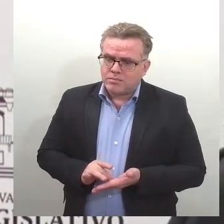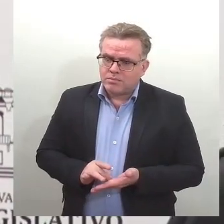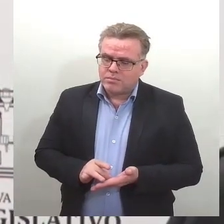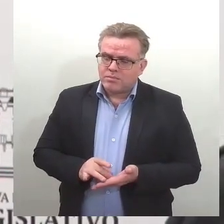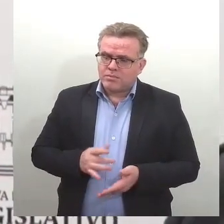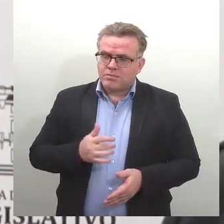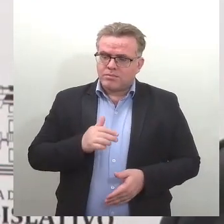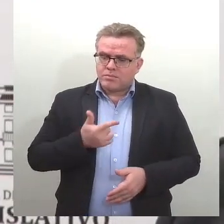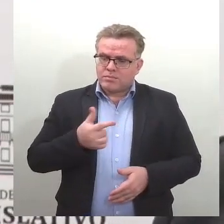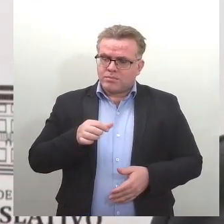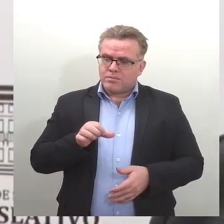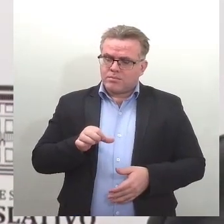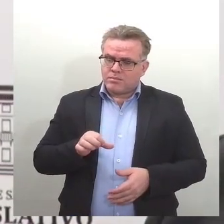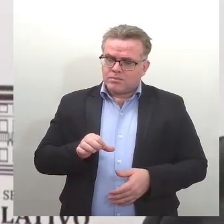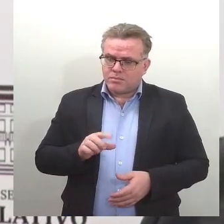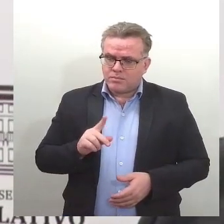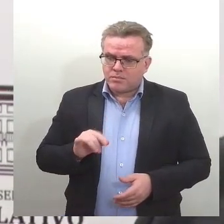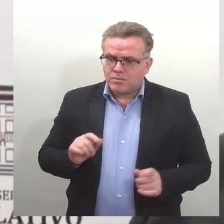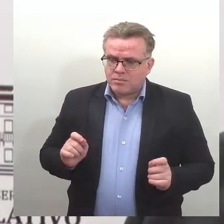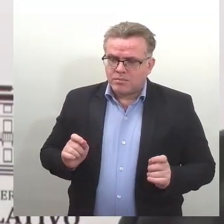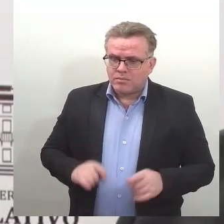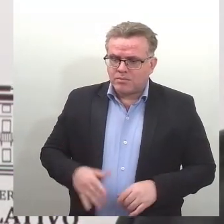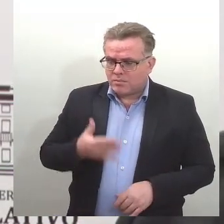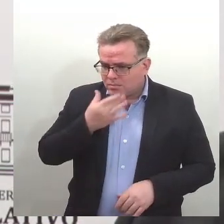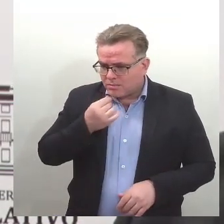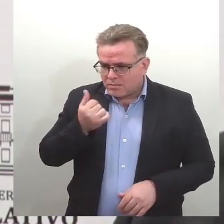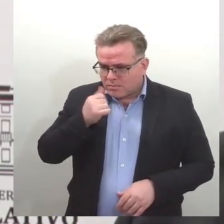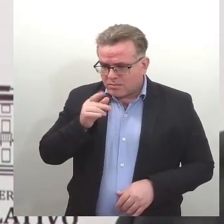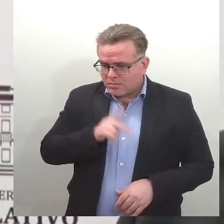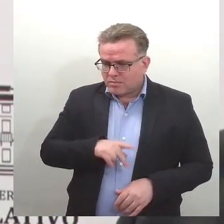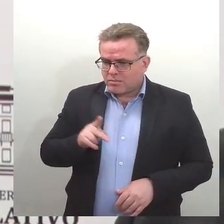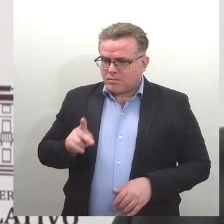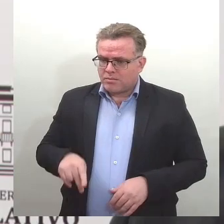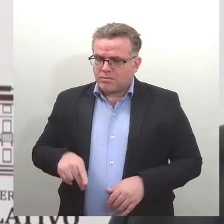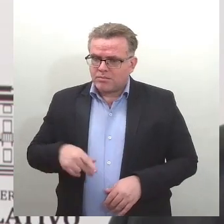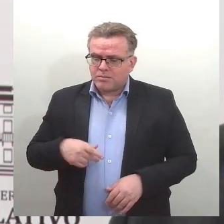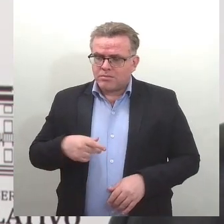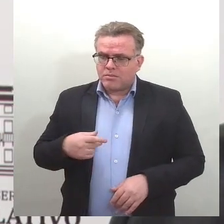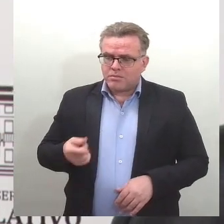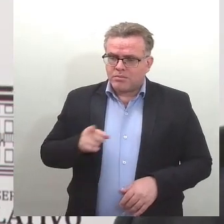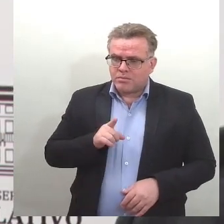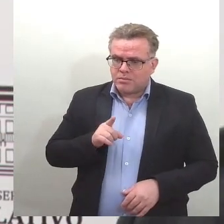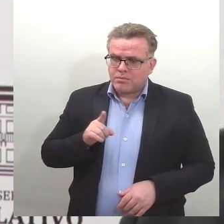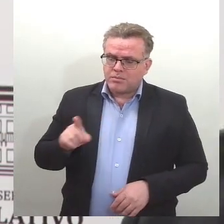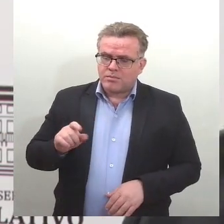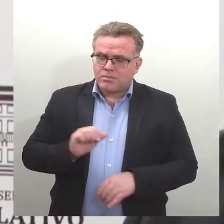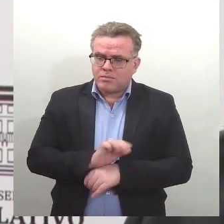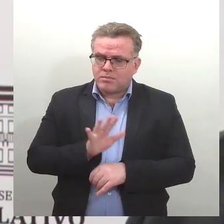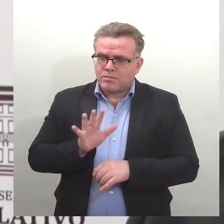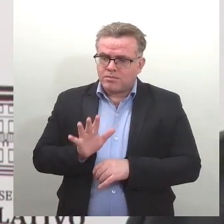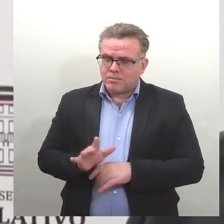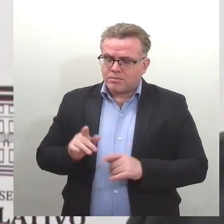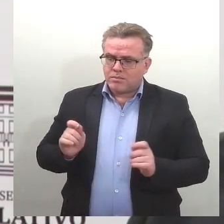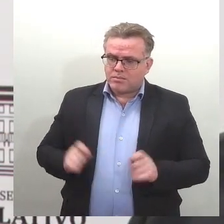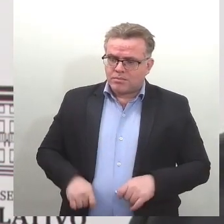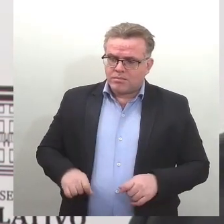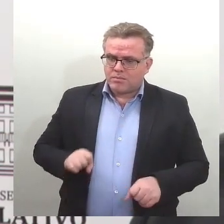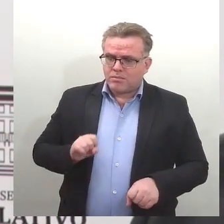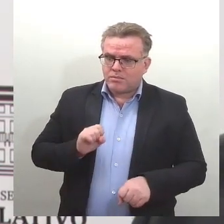e professores da rede municipal lá da Barra dos Coqueiros estão em paralisação justamente, né,